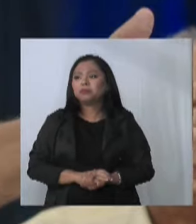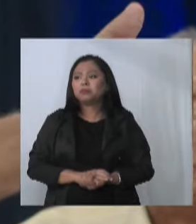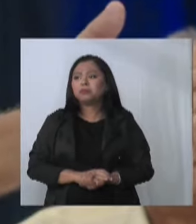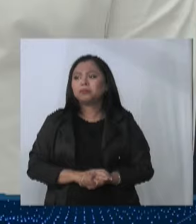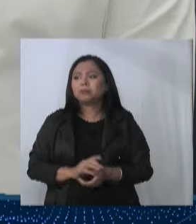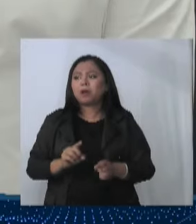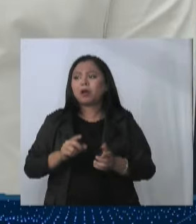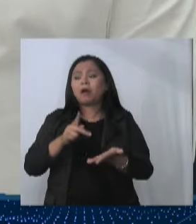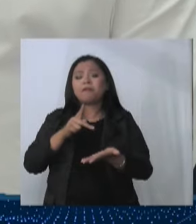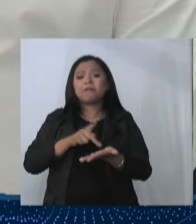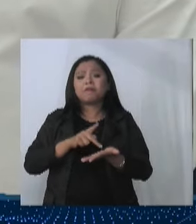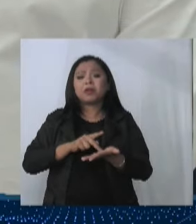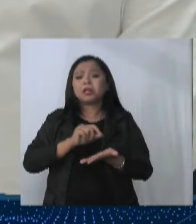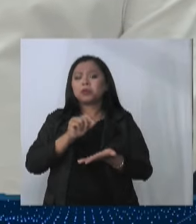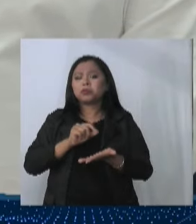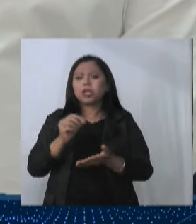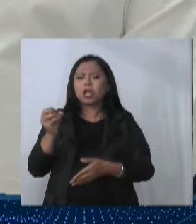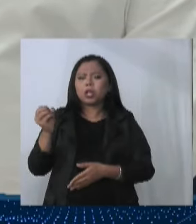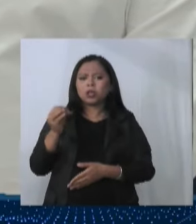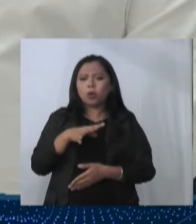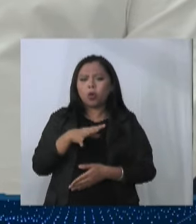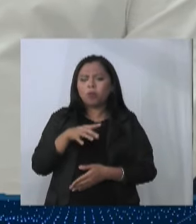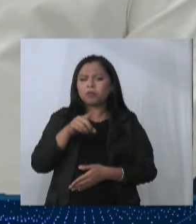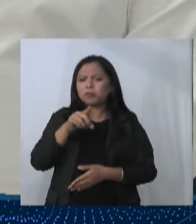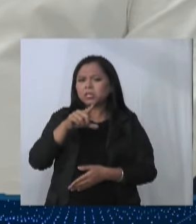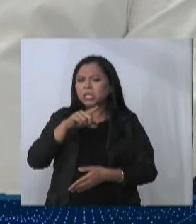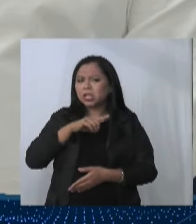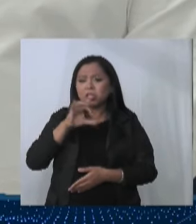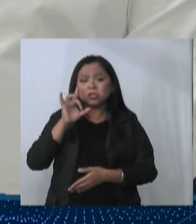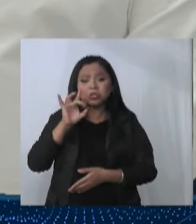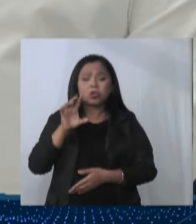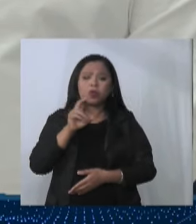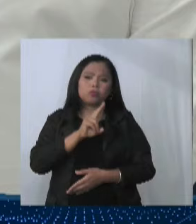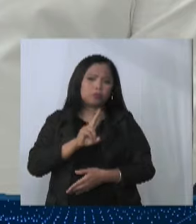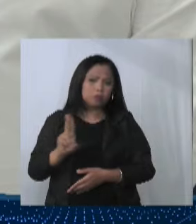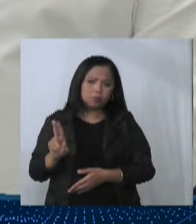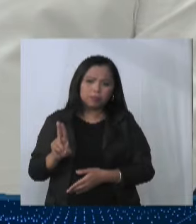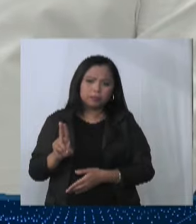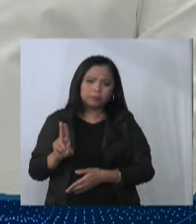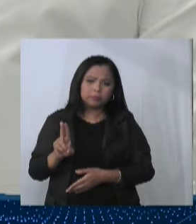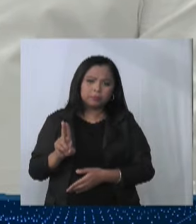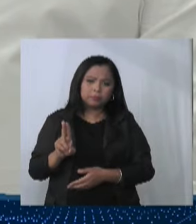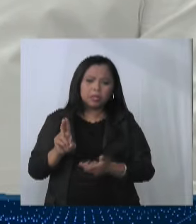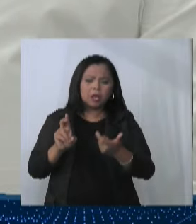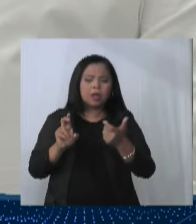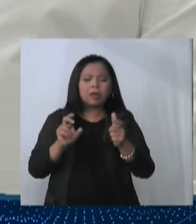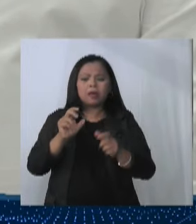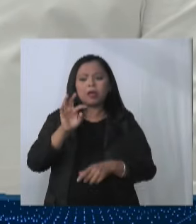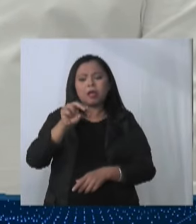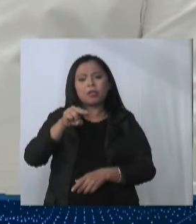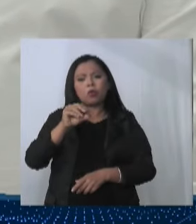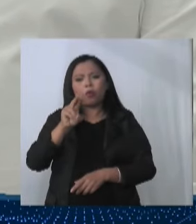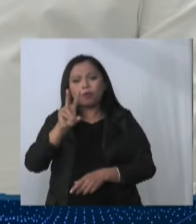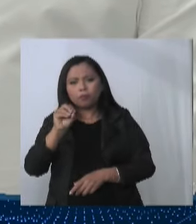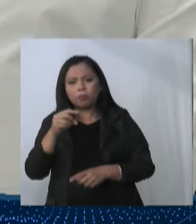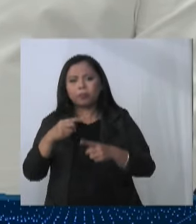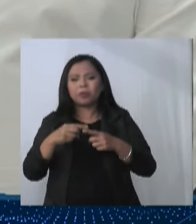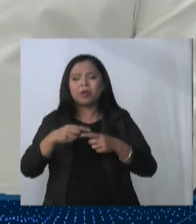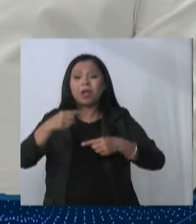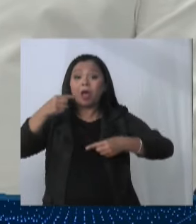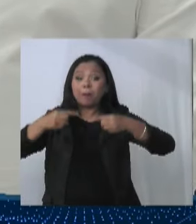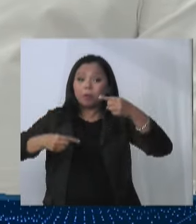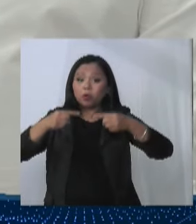verdade, Fábio, eu acho que, de novo, você só tem o nome, né? Porque a sua política e a política que você